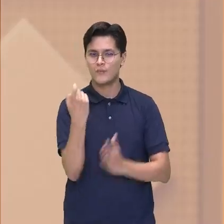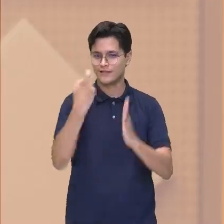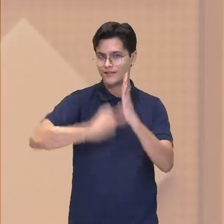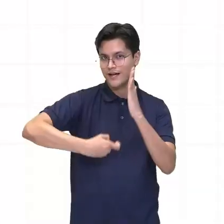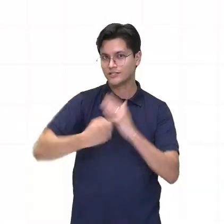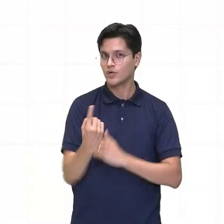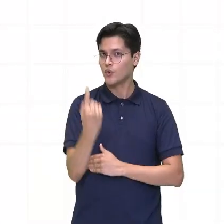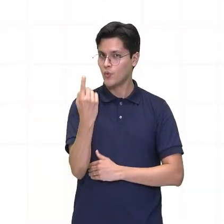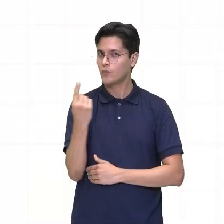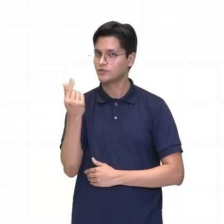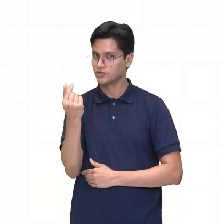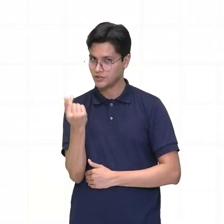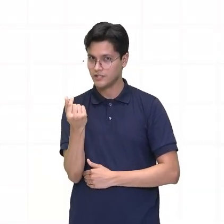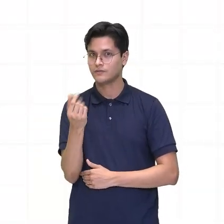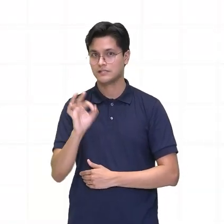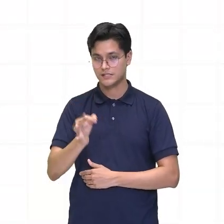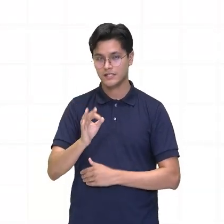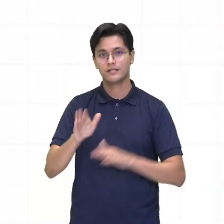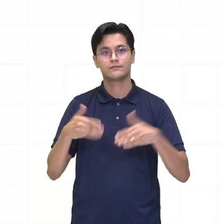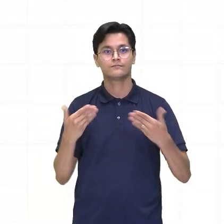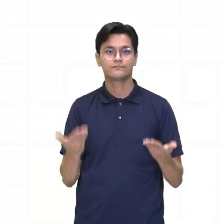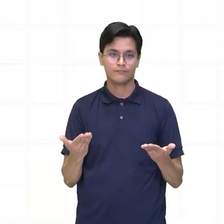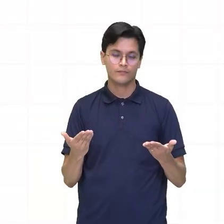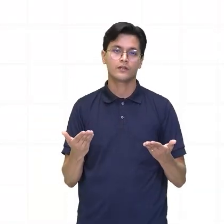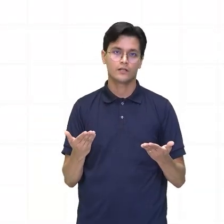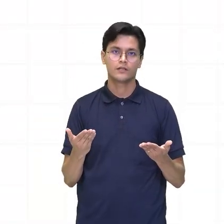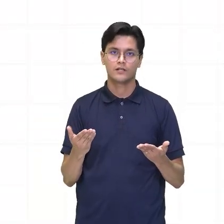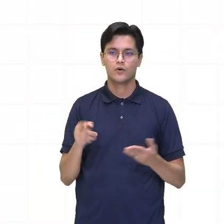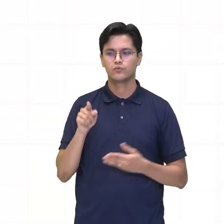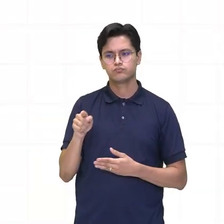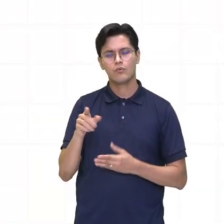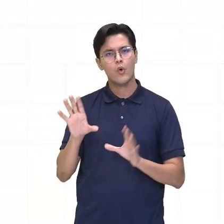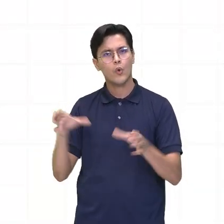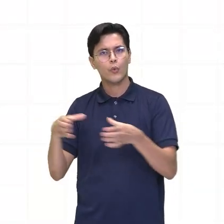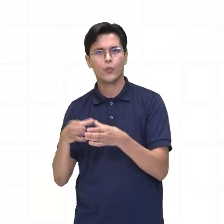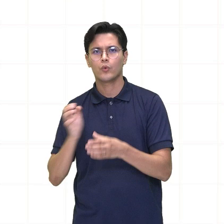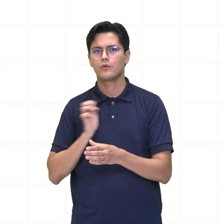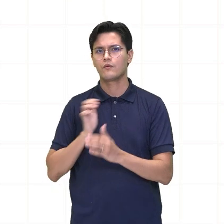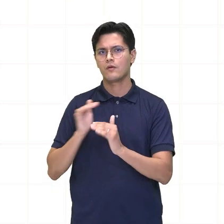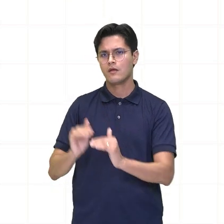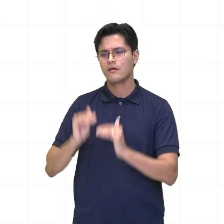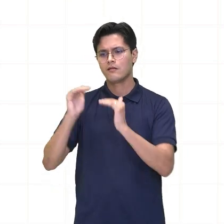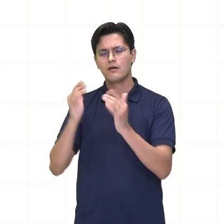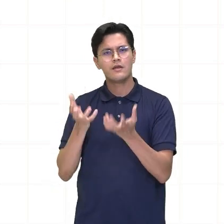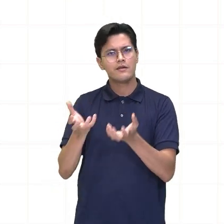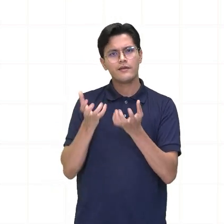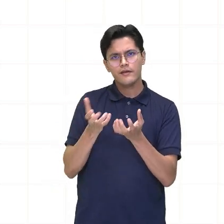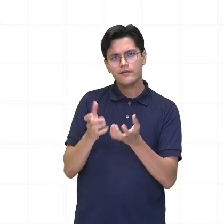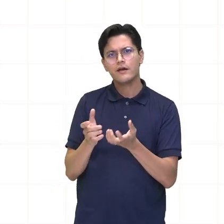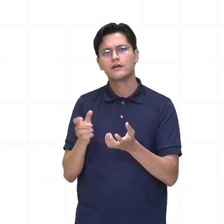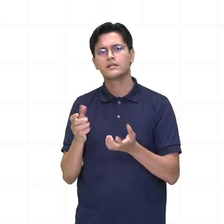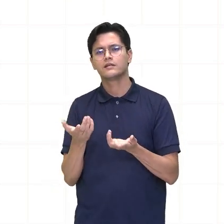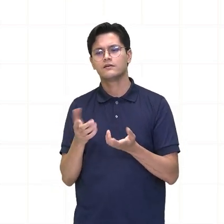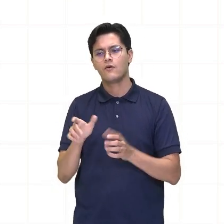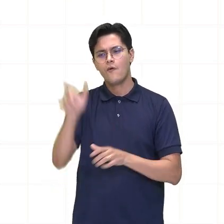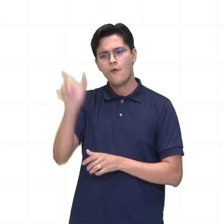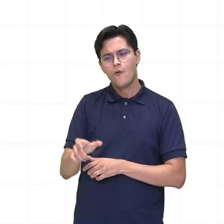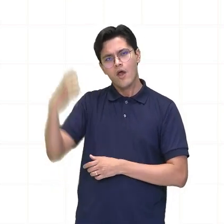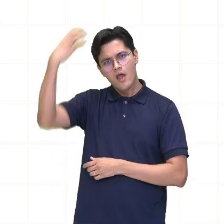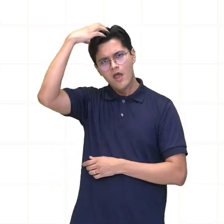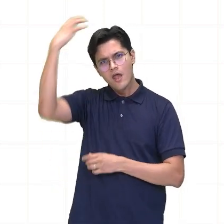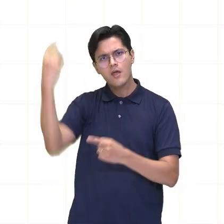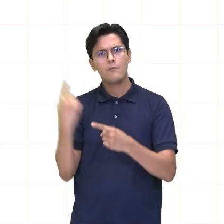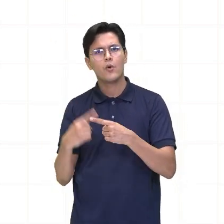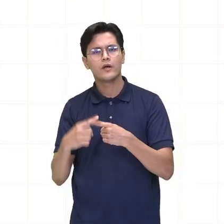a nobreza, por que para a nobreza interessava a autoridade do rei? E aqui a gente tem uma